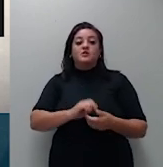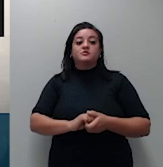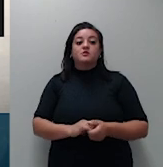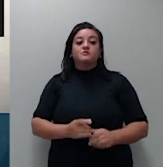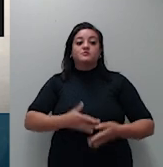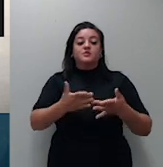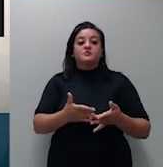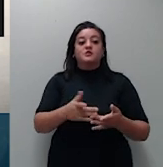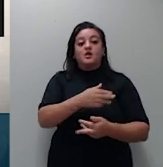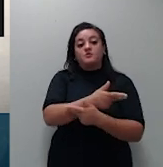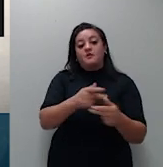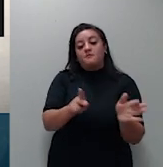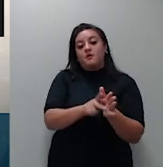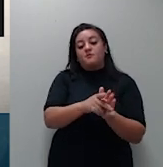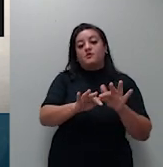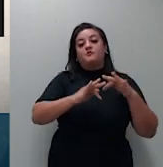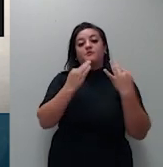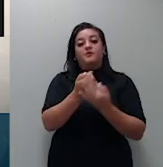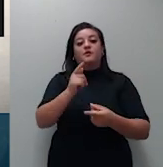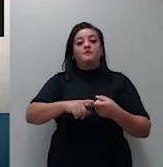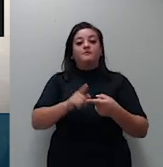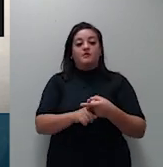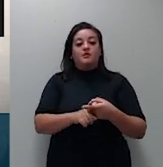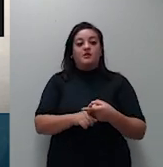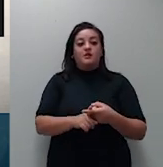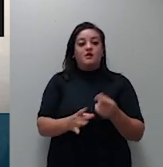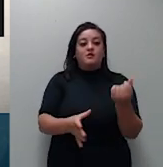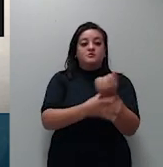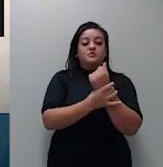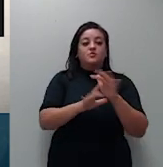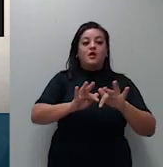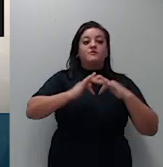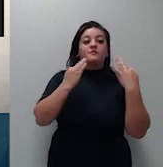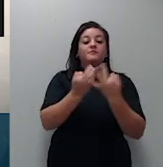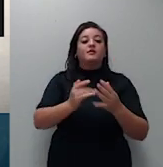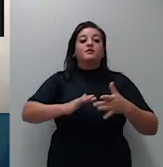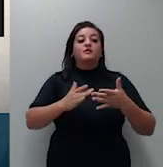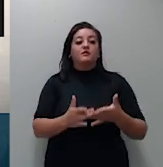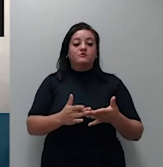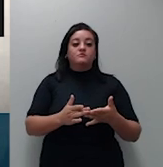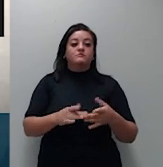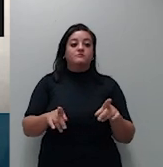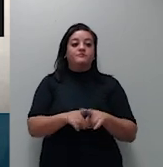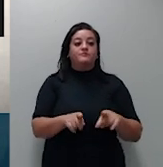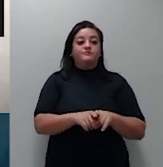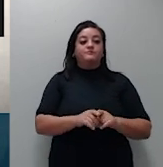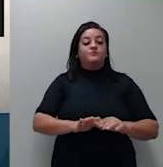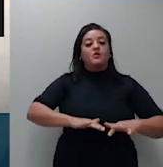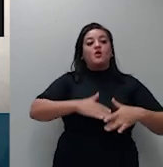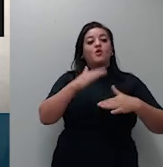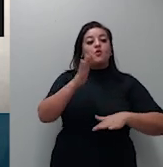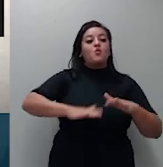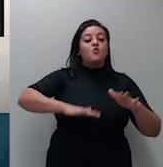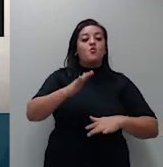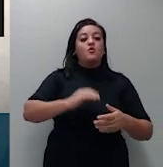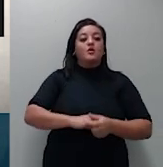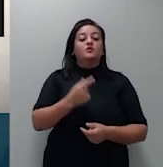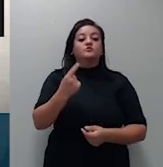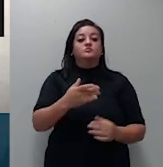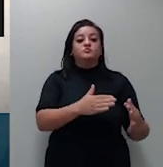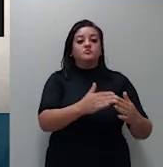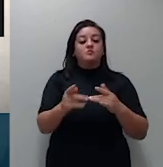de família poder se assegurar a família impenhorabilidade sobre quaisquer dados de imóveis próprios